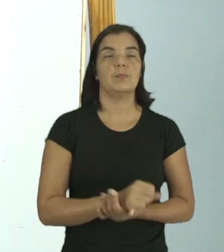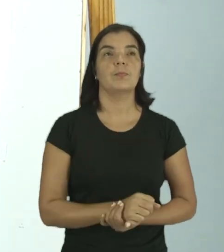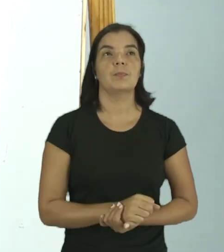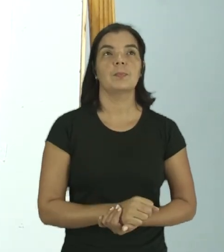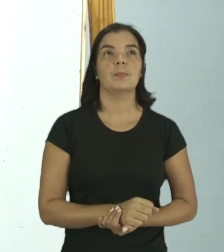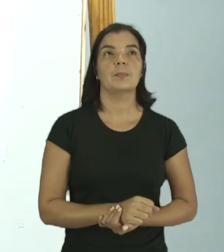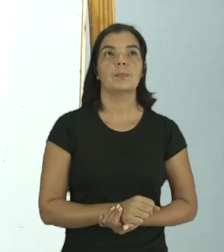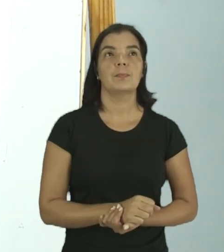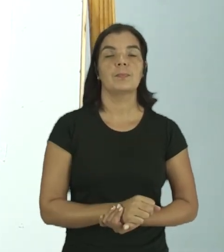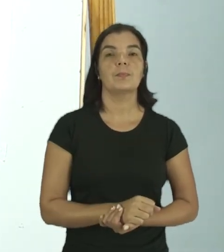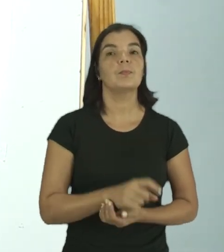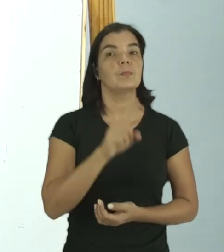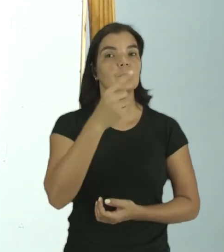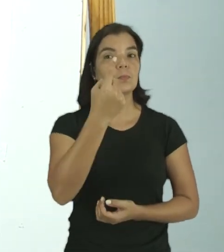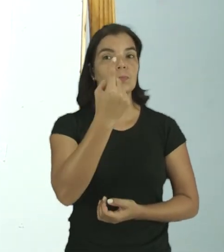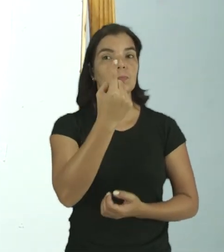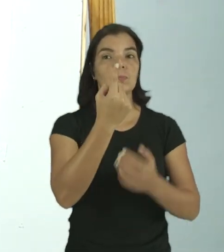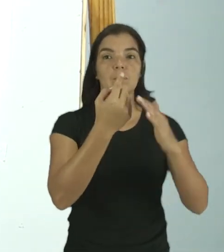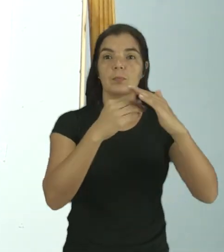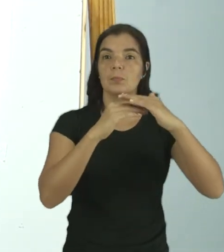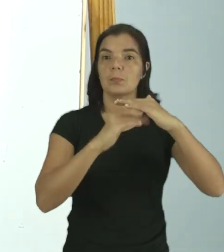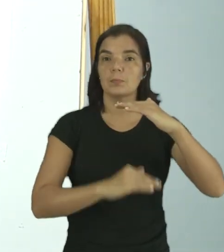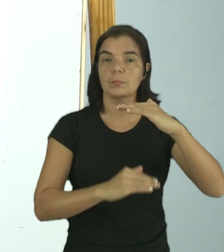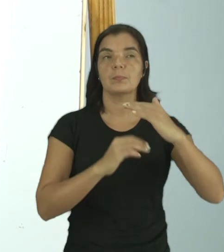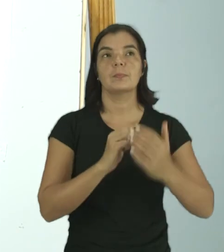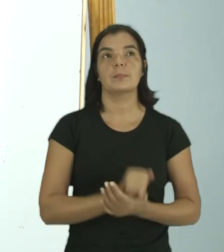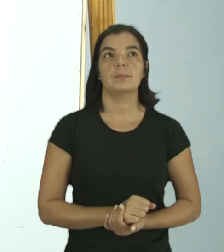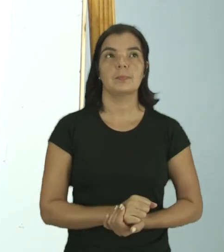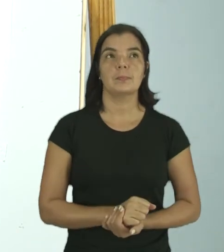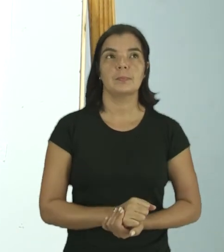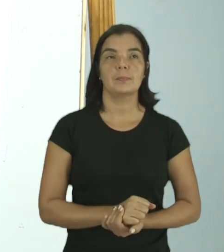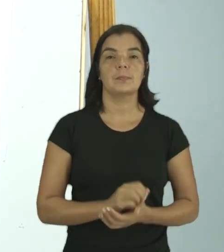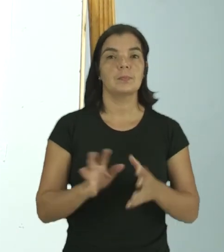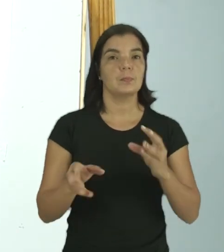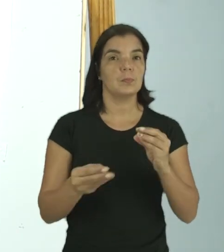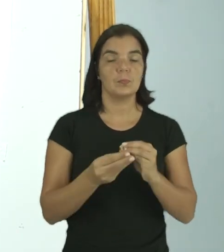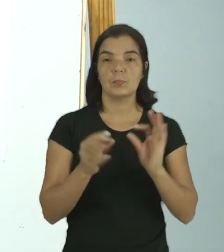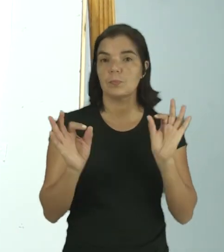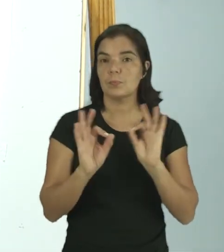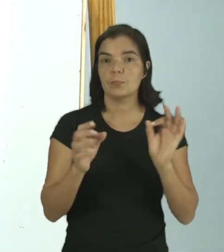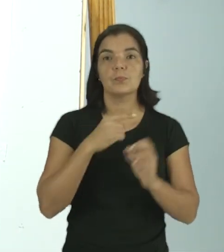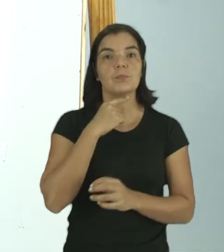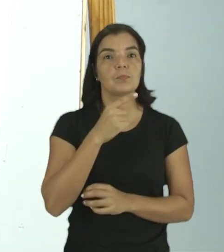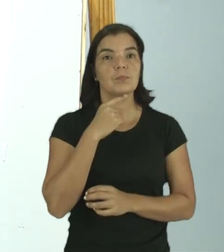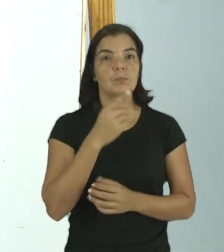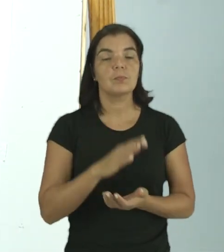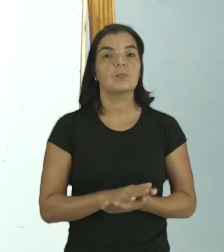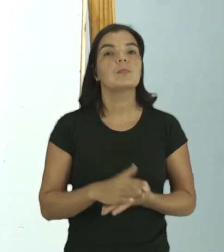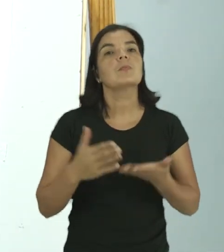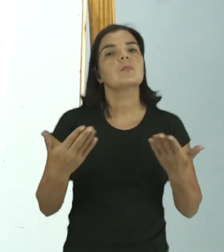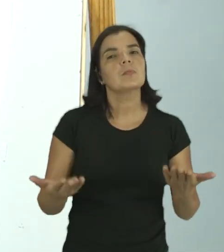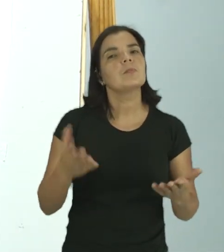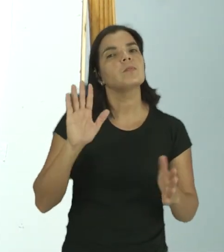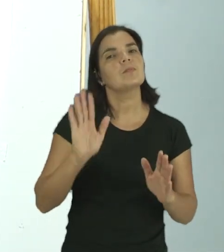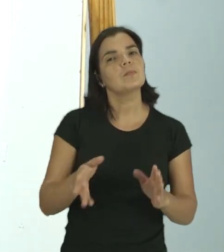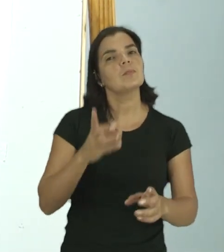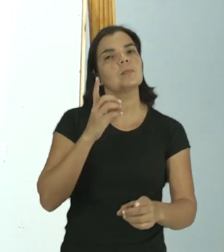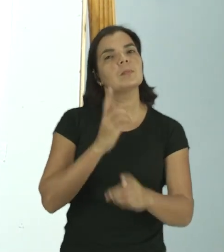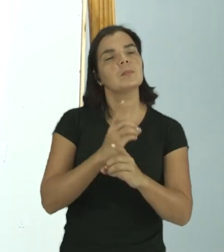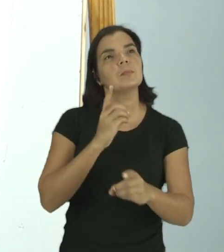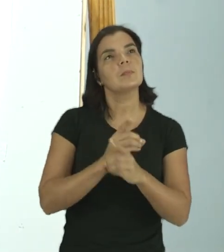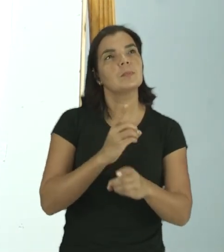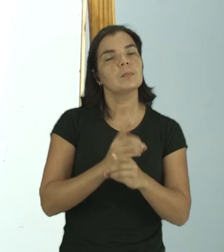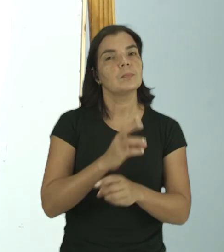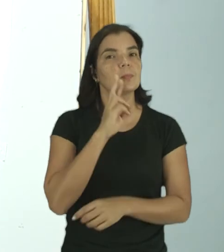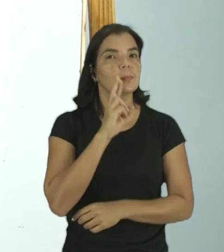muito bem e um ele só desce porque eu não vou adicionar mais ele com ninguém e aí eu já encontrei a